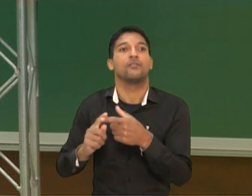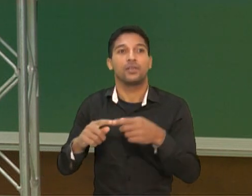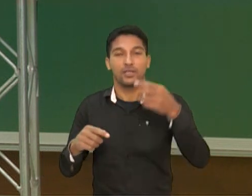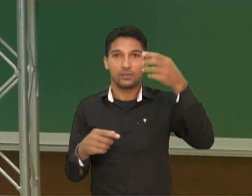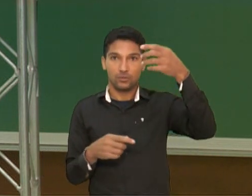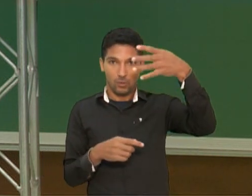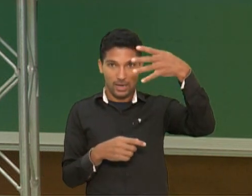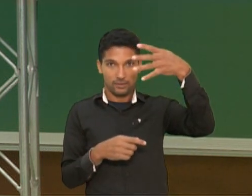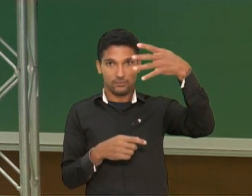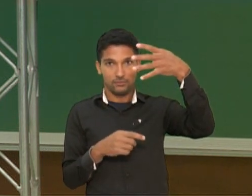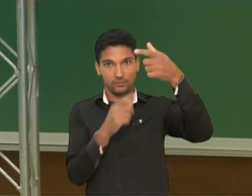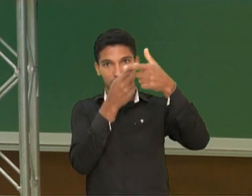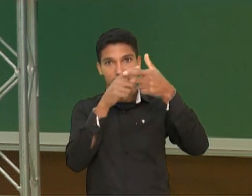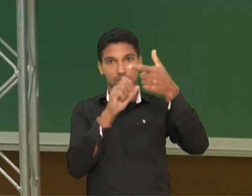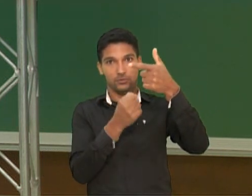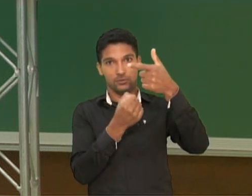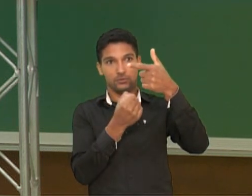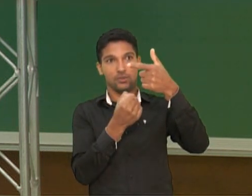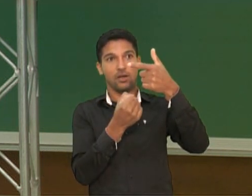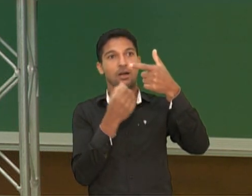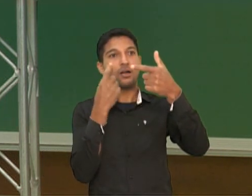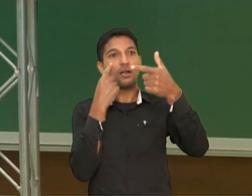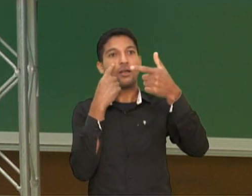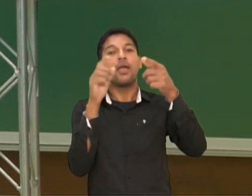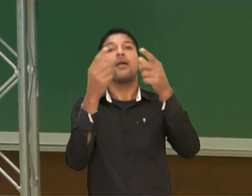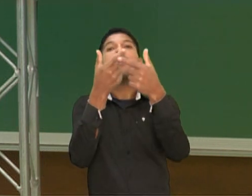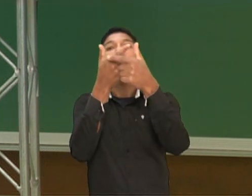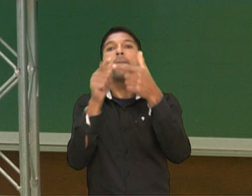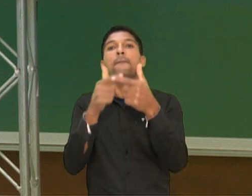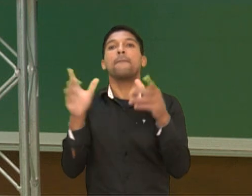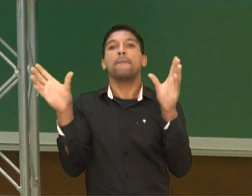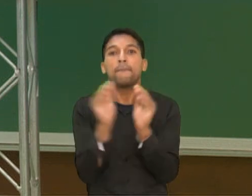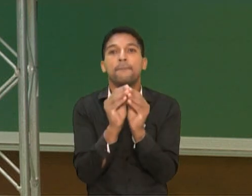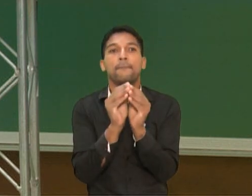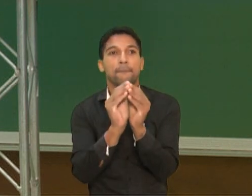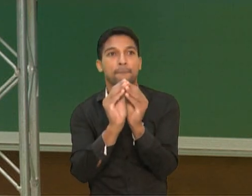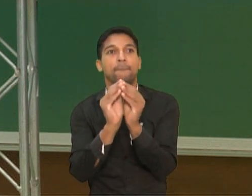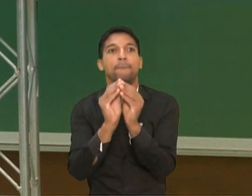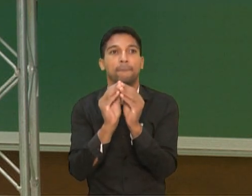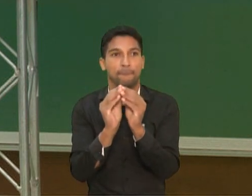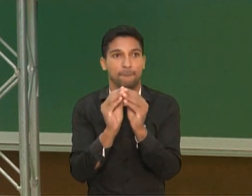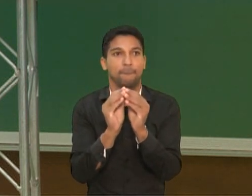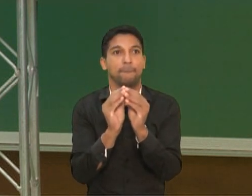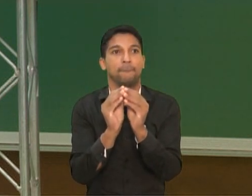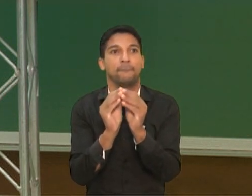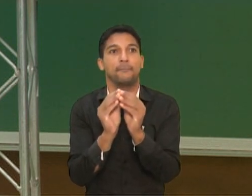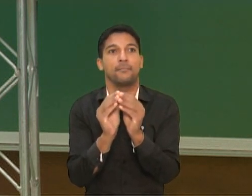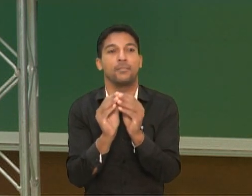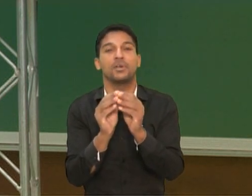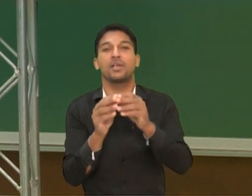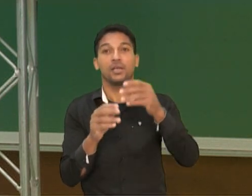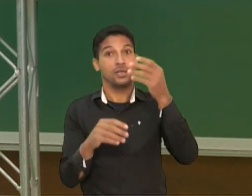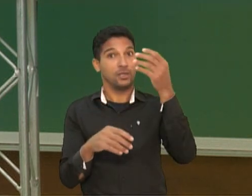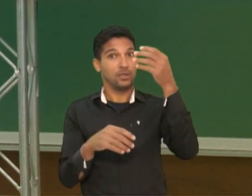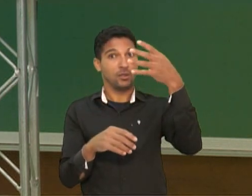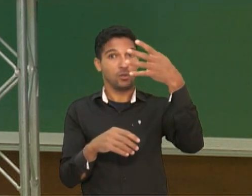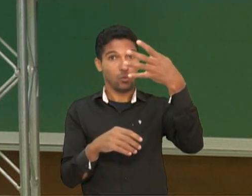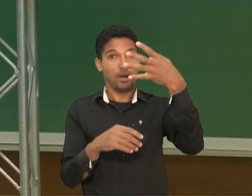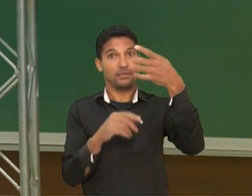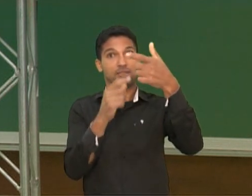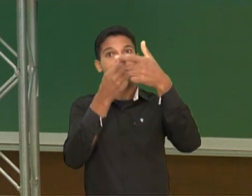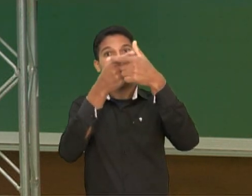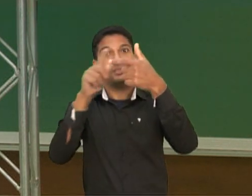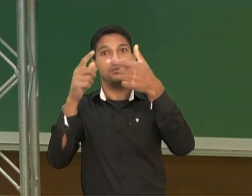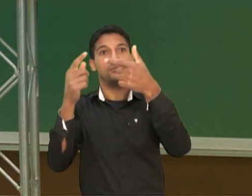vou dividir os dois por 4. Eu estou fazendo uma simplificação, tá? Então ficou 1, porque 4 dividido por 4 é